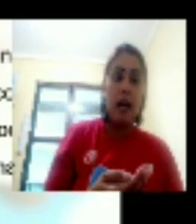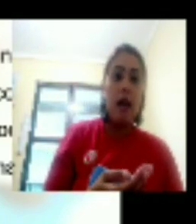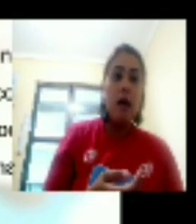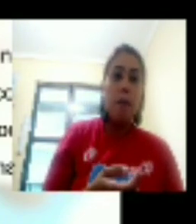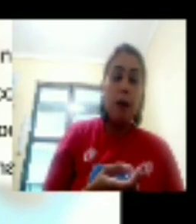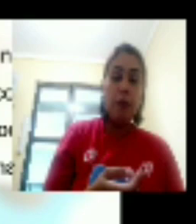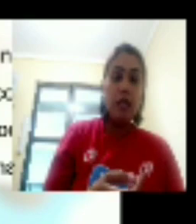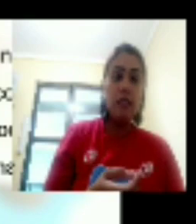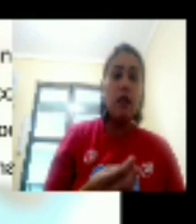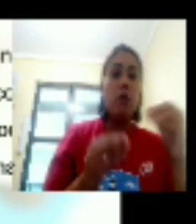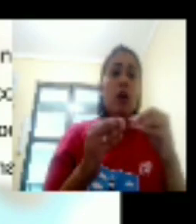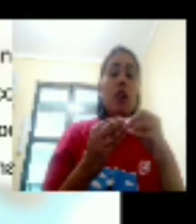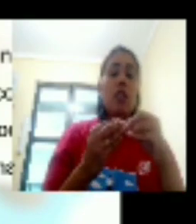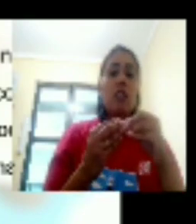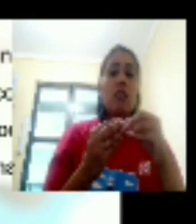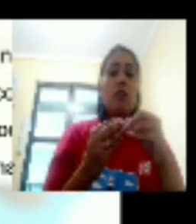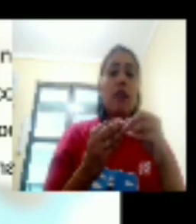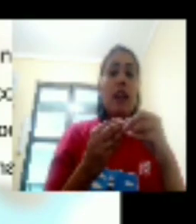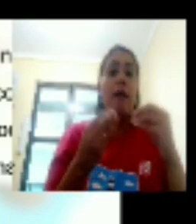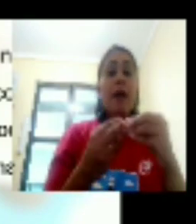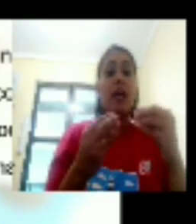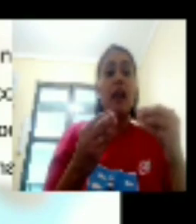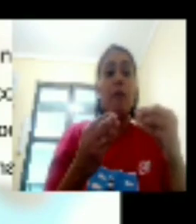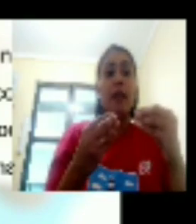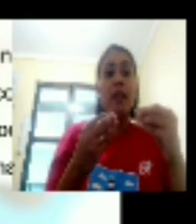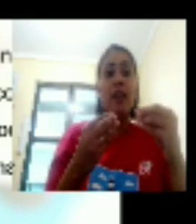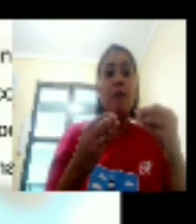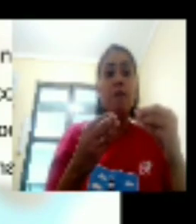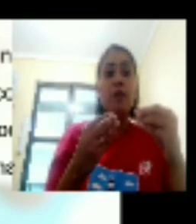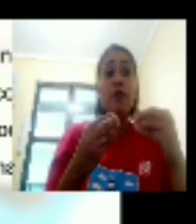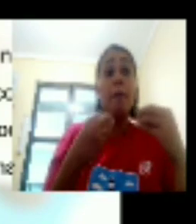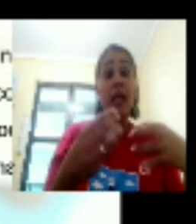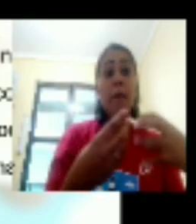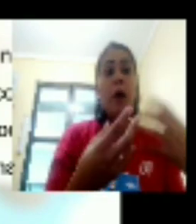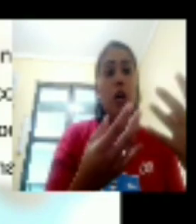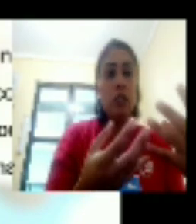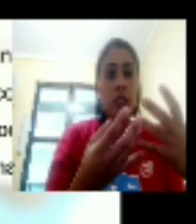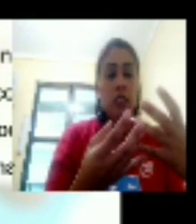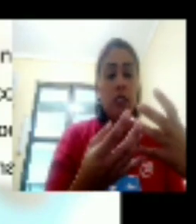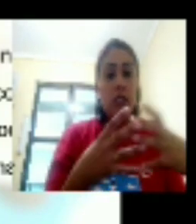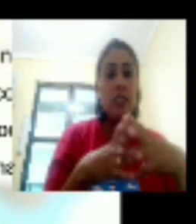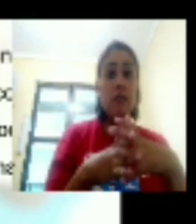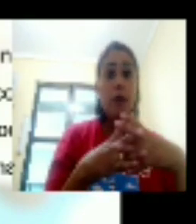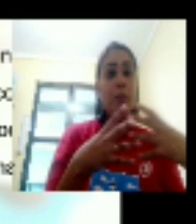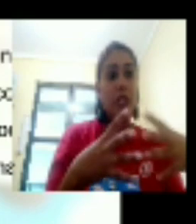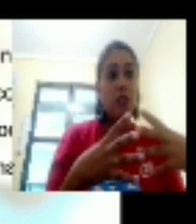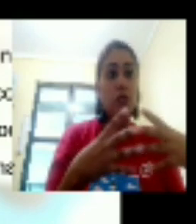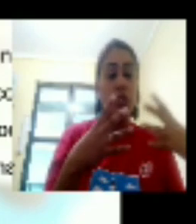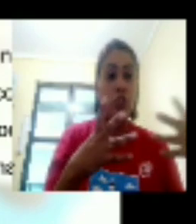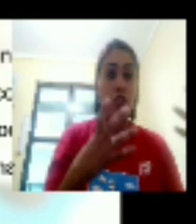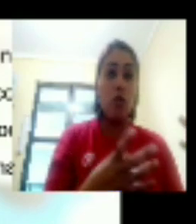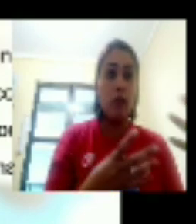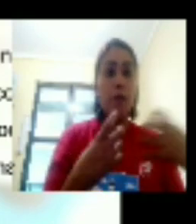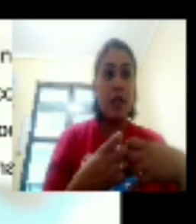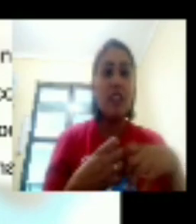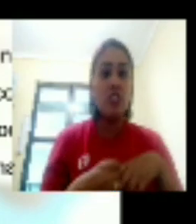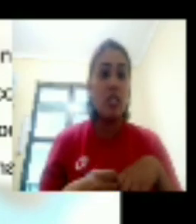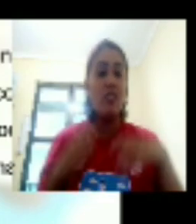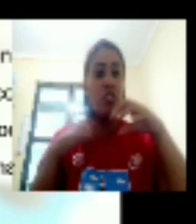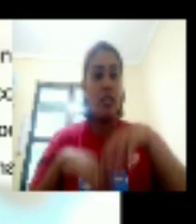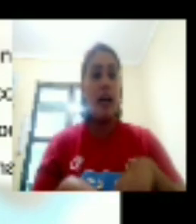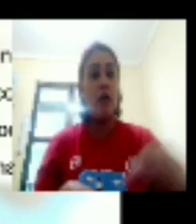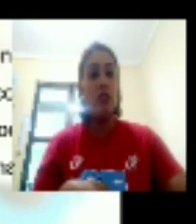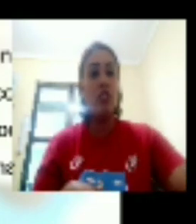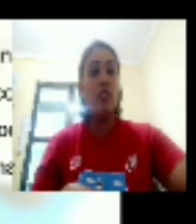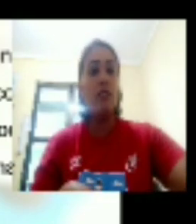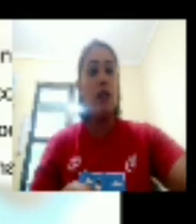doença da população. Então, foi bem importante esse momento histórico para a